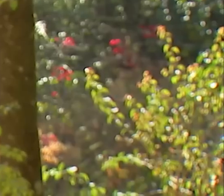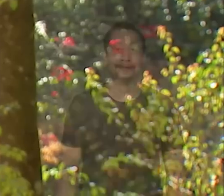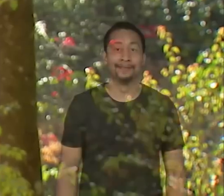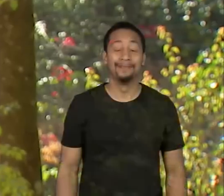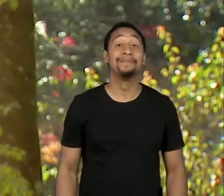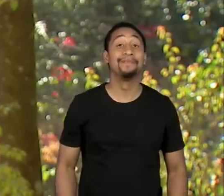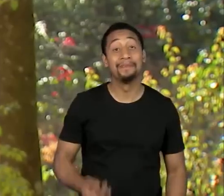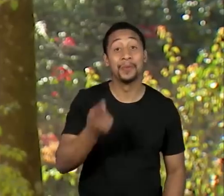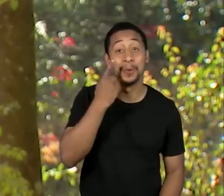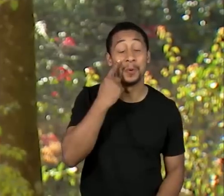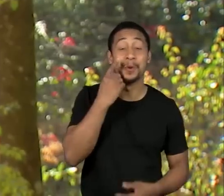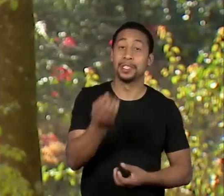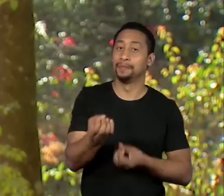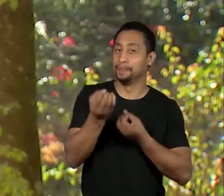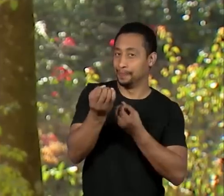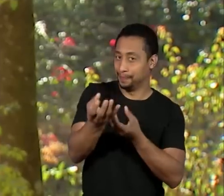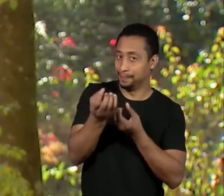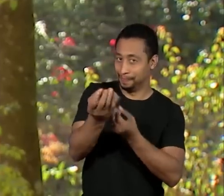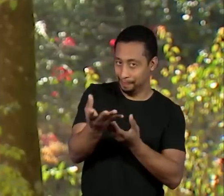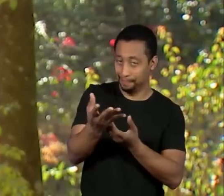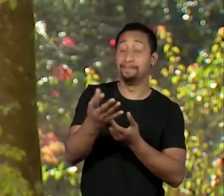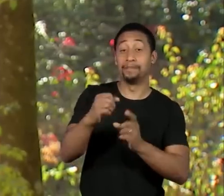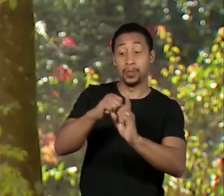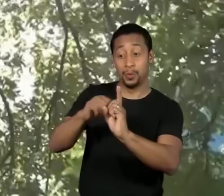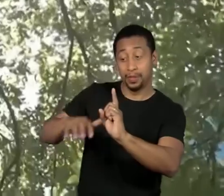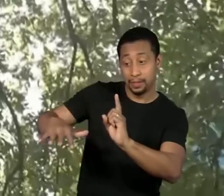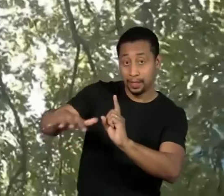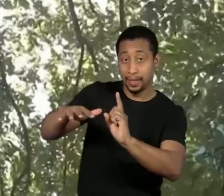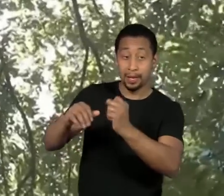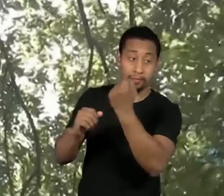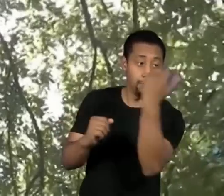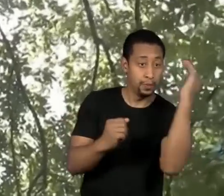Vamos às notícias socioambientais que tiveram destaque.